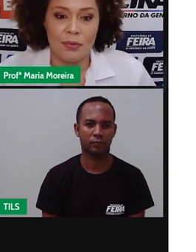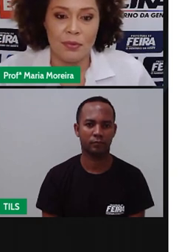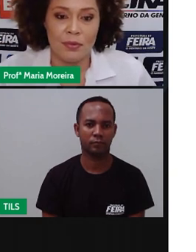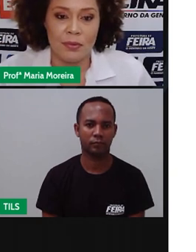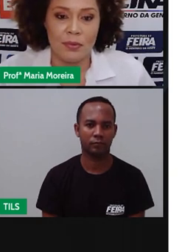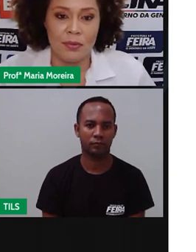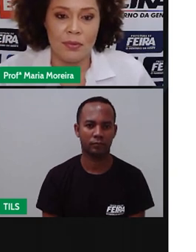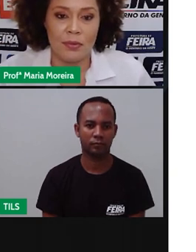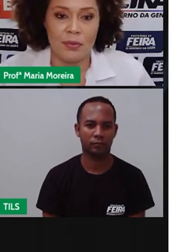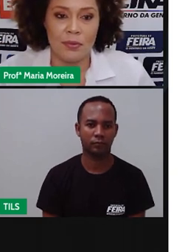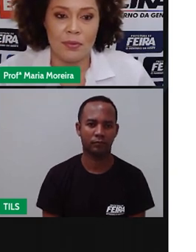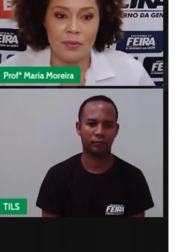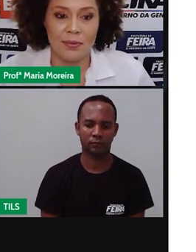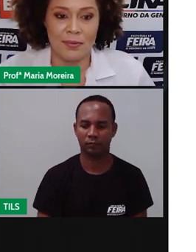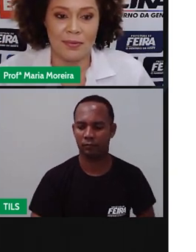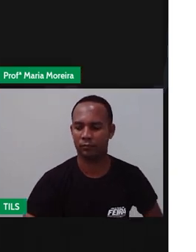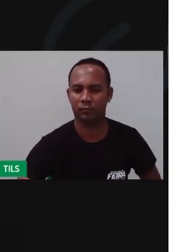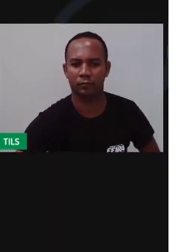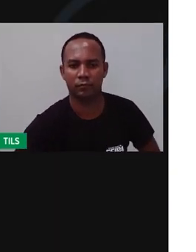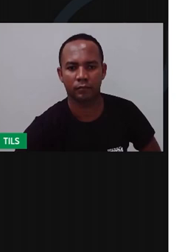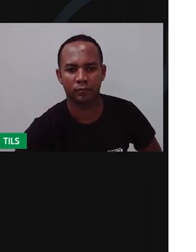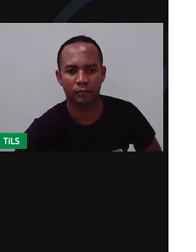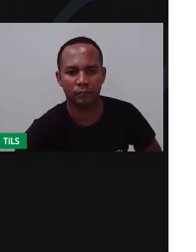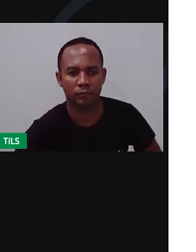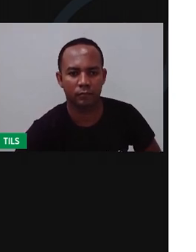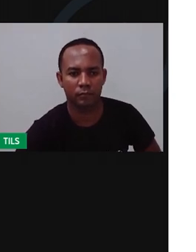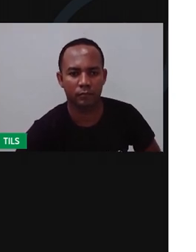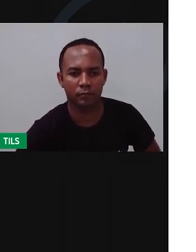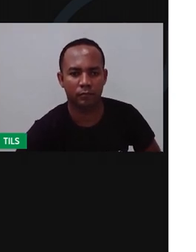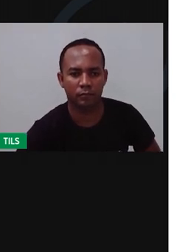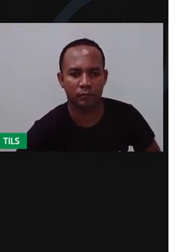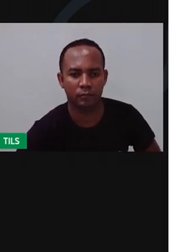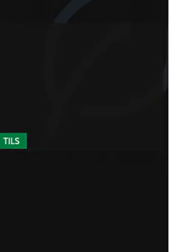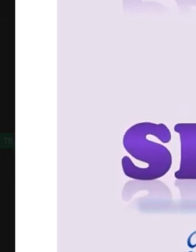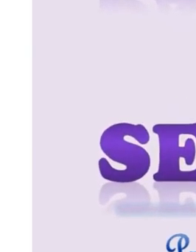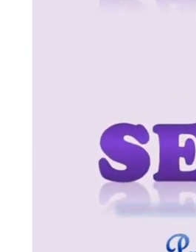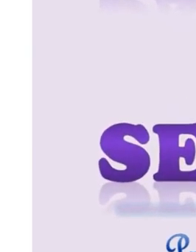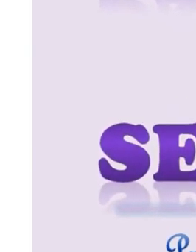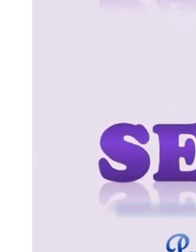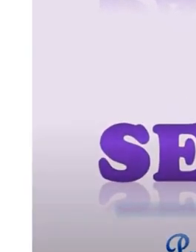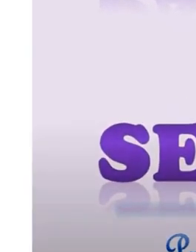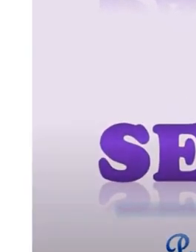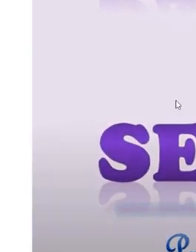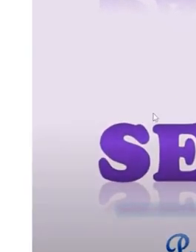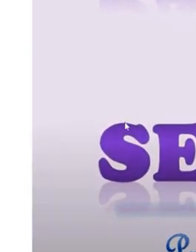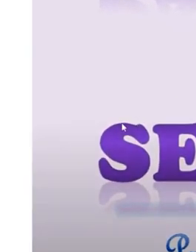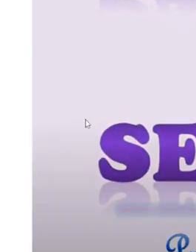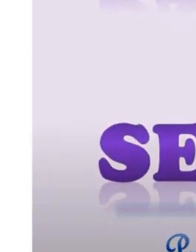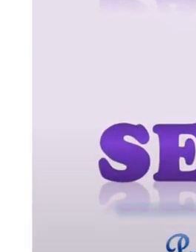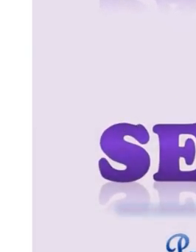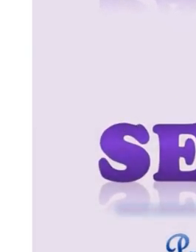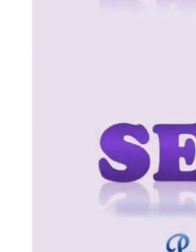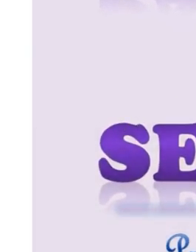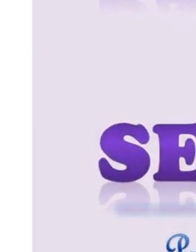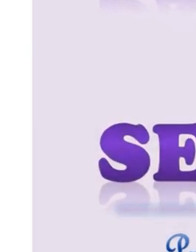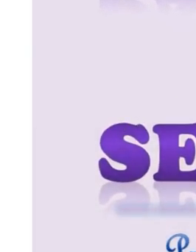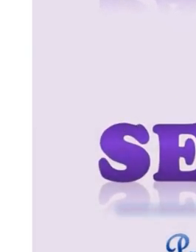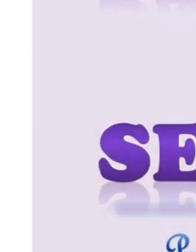Olá, meus amores! E hoje nós vamos falar sobre paisagem e os